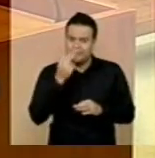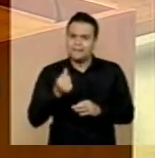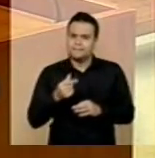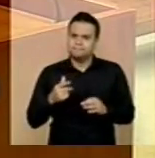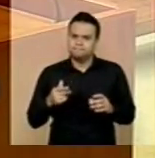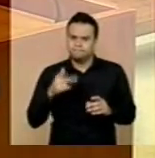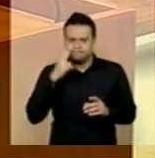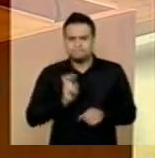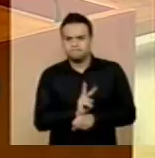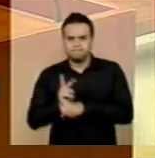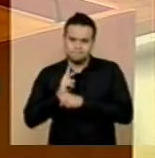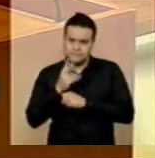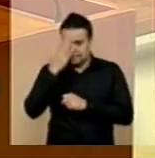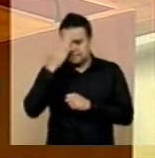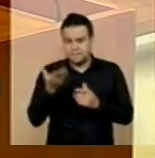Serve como exemplo,